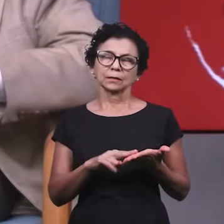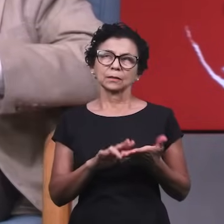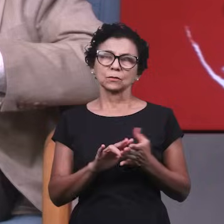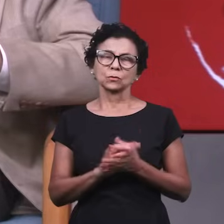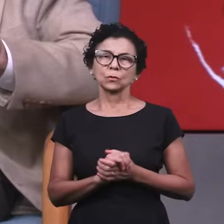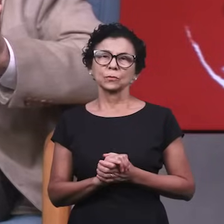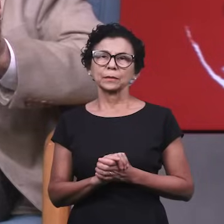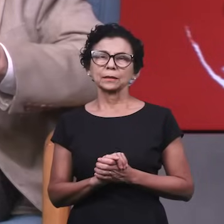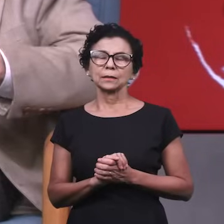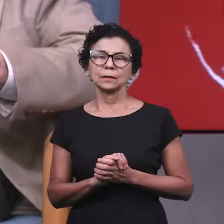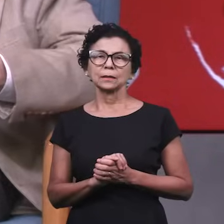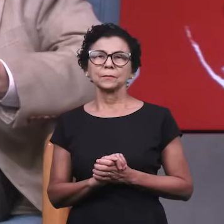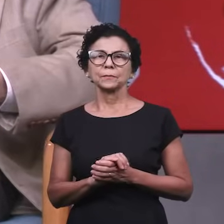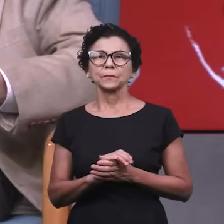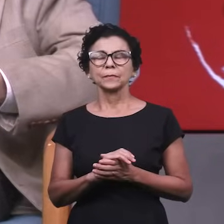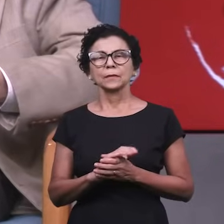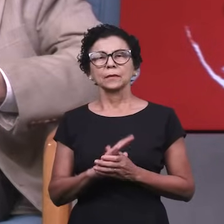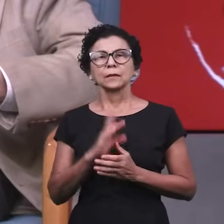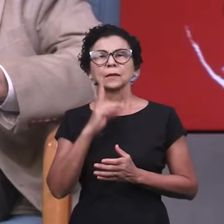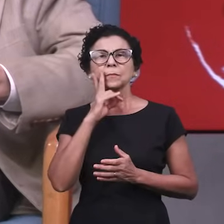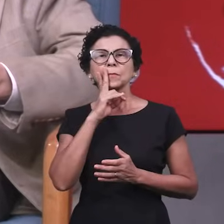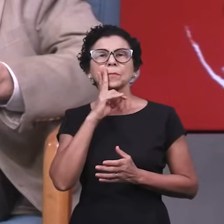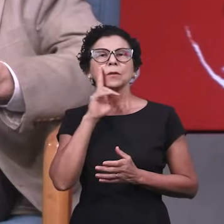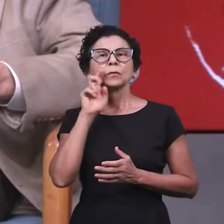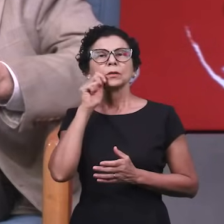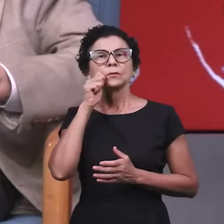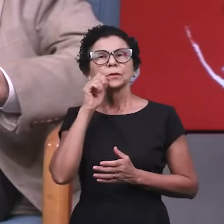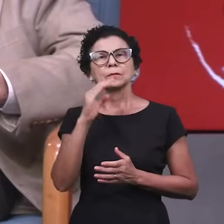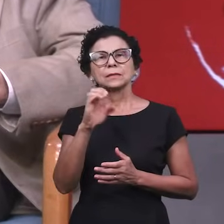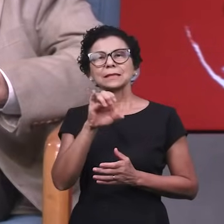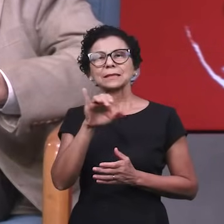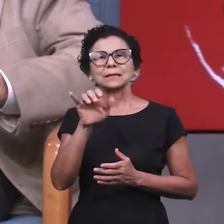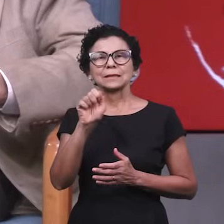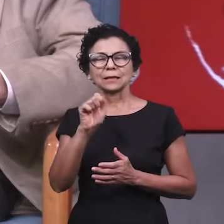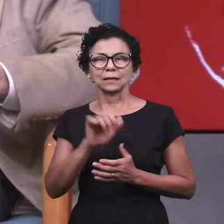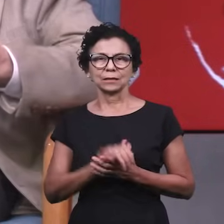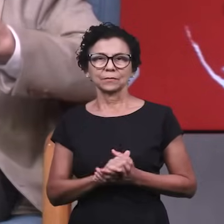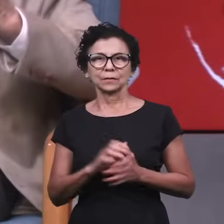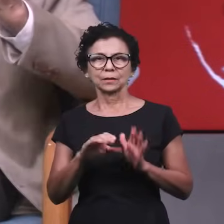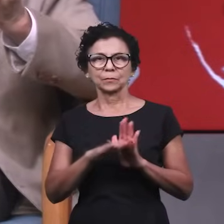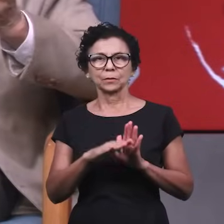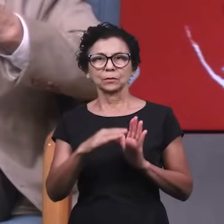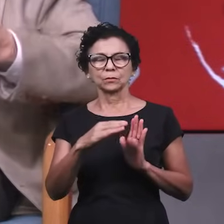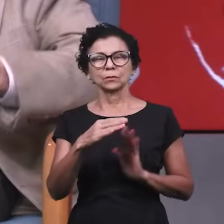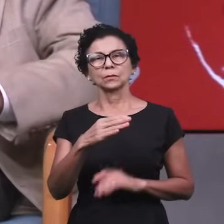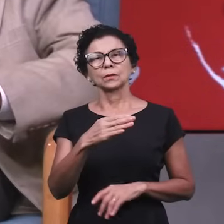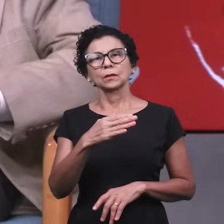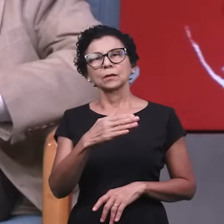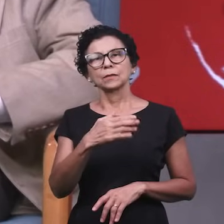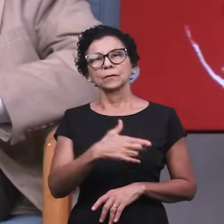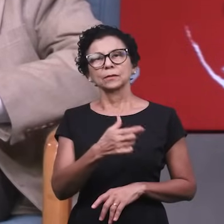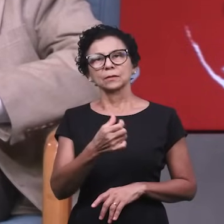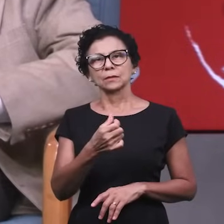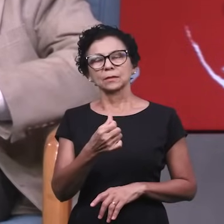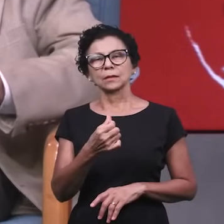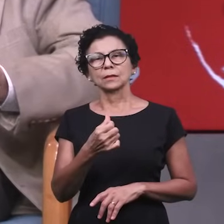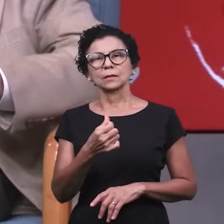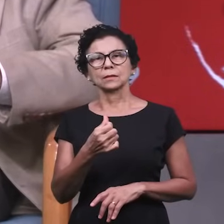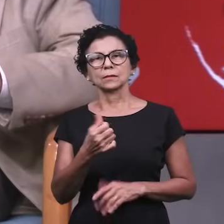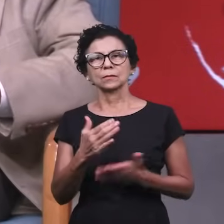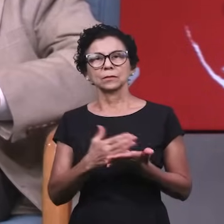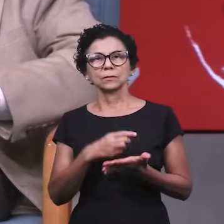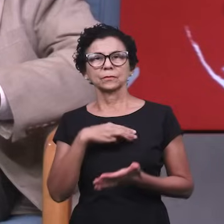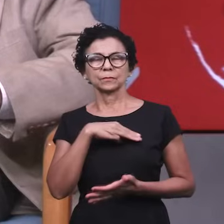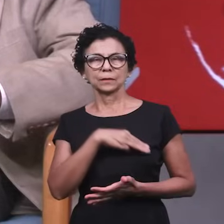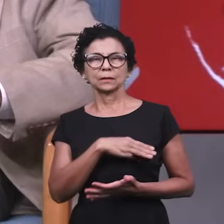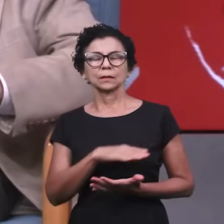toda a palavra sobre a ceia que está lá no capítulo 26 do livro de Mateus. Quando, ali no momento da ceia, Jesus